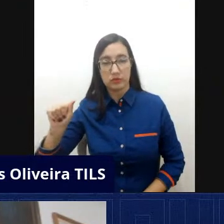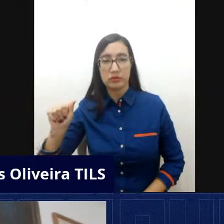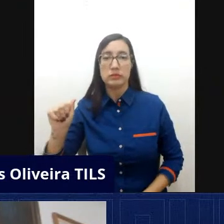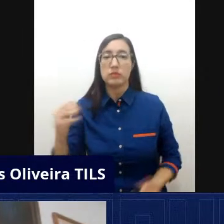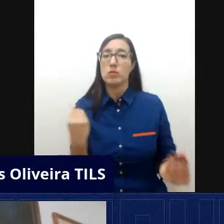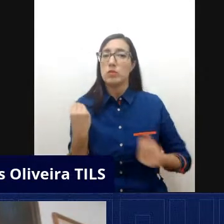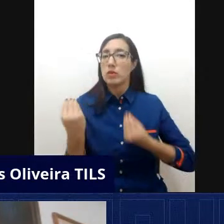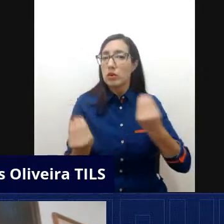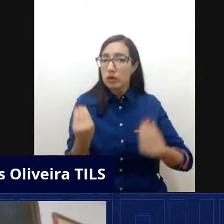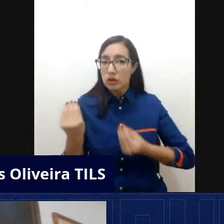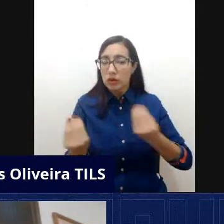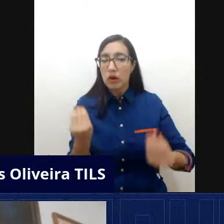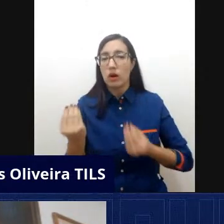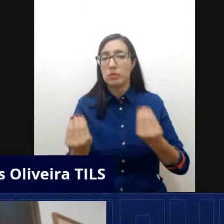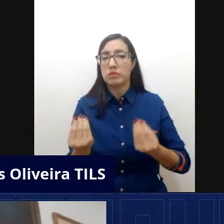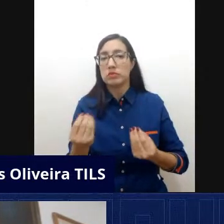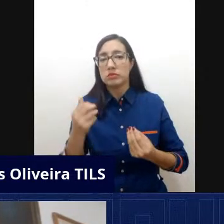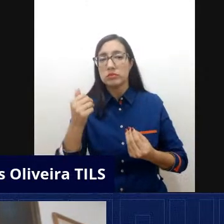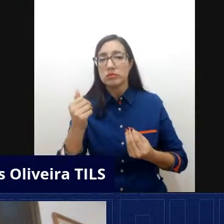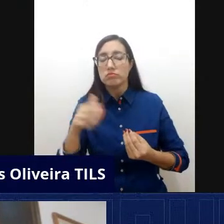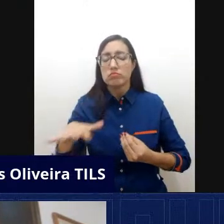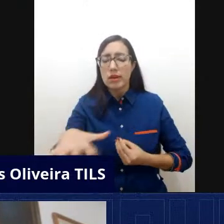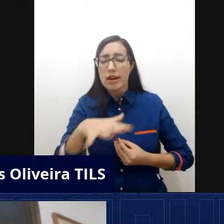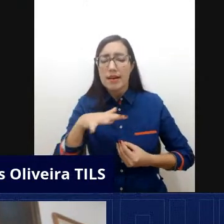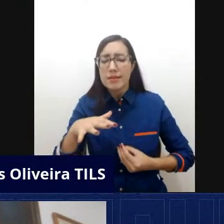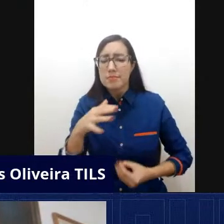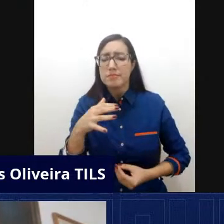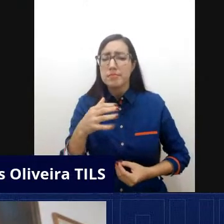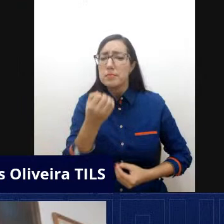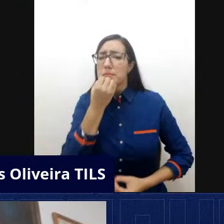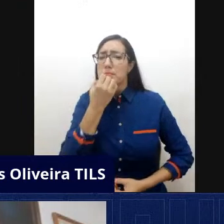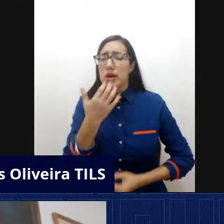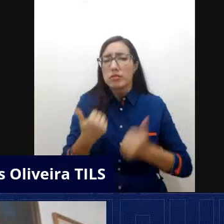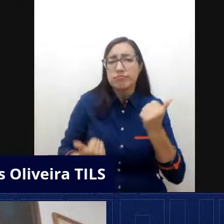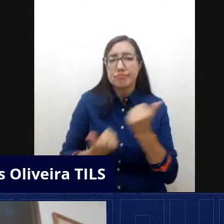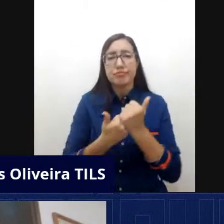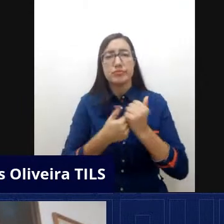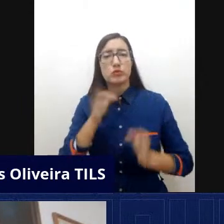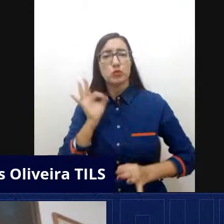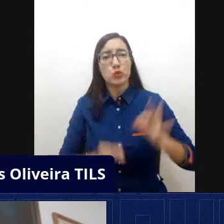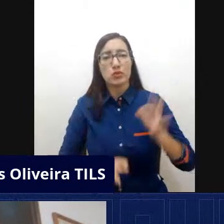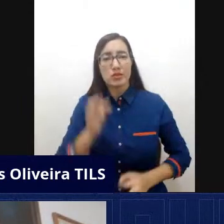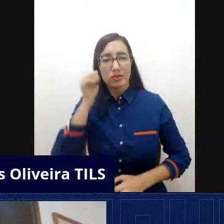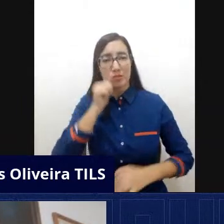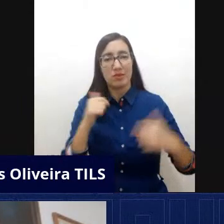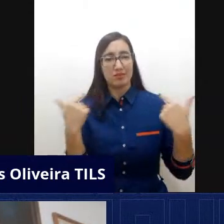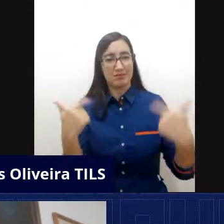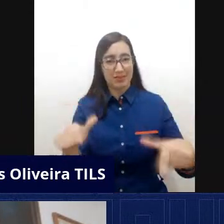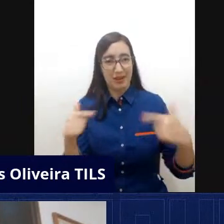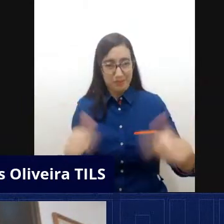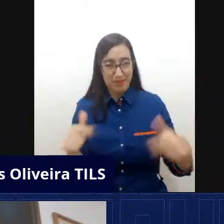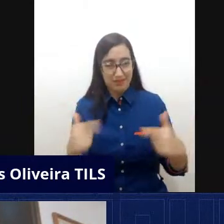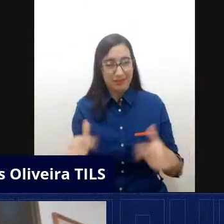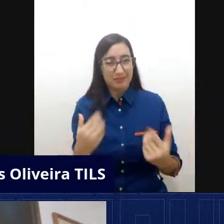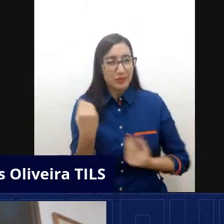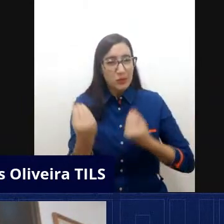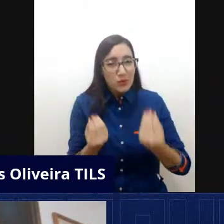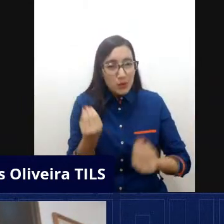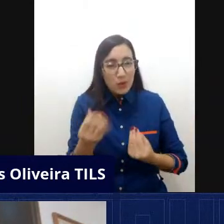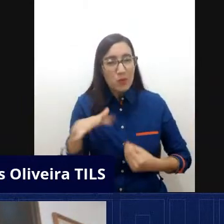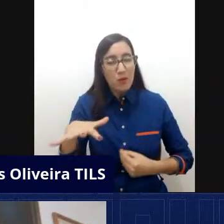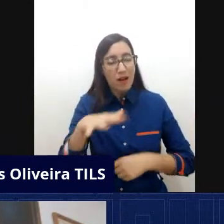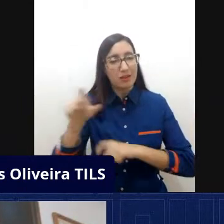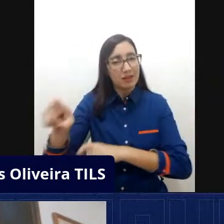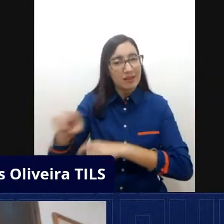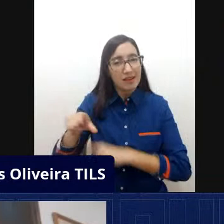violência doméstica. Então, a gente trouxe um tema que ele é também uma campanha, né? Então, como é que surgiu essa história da